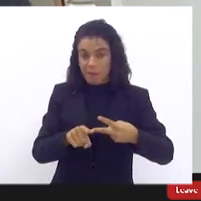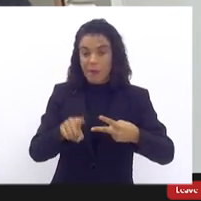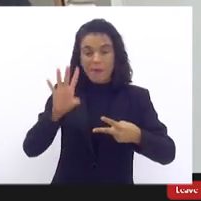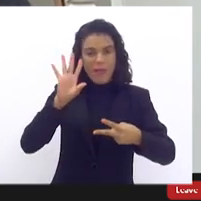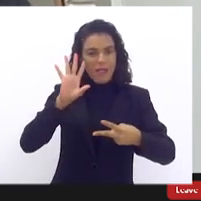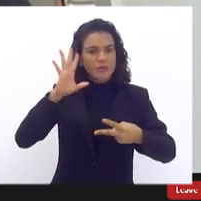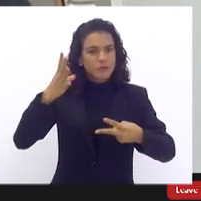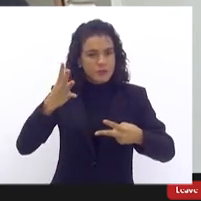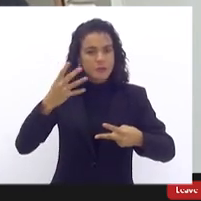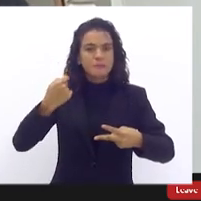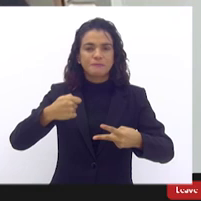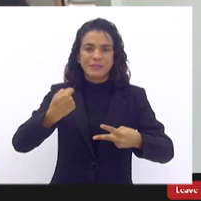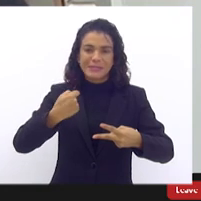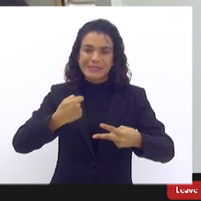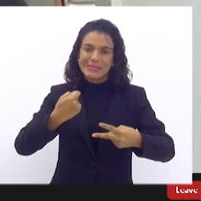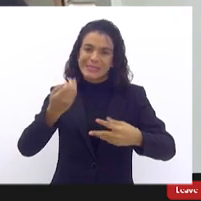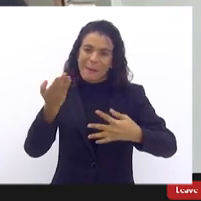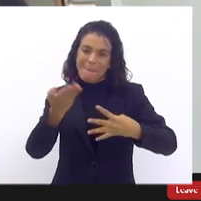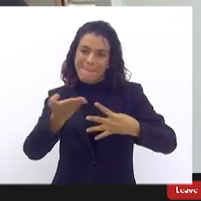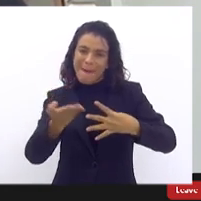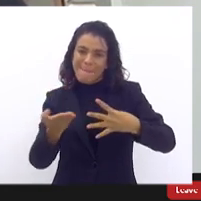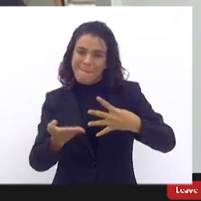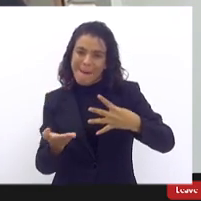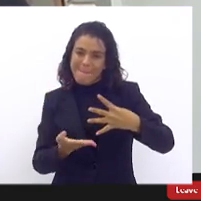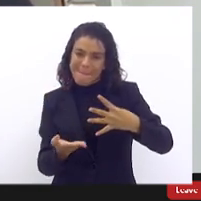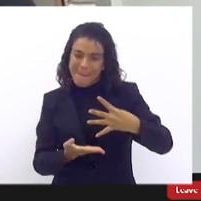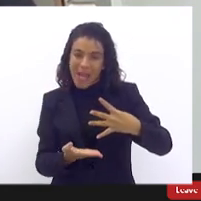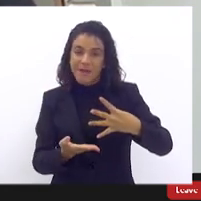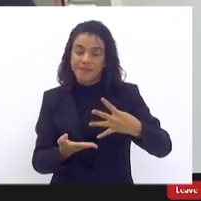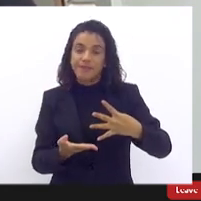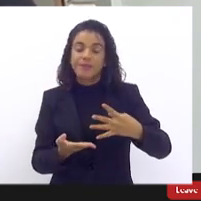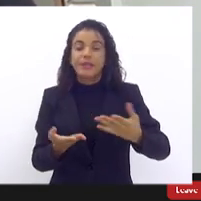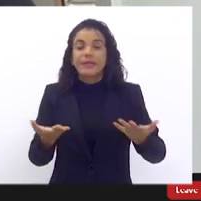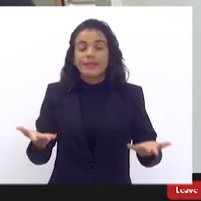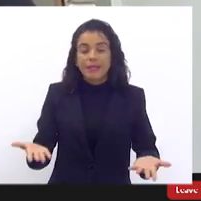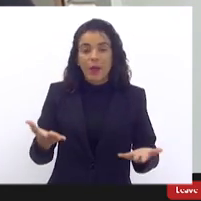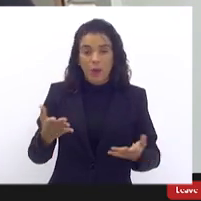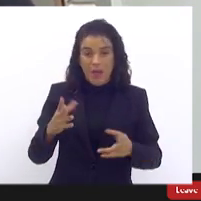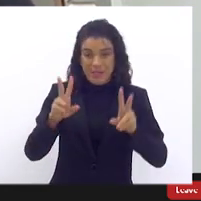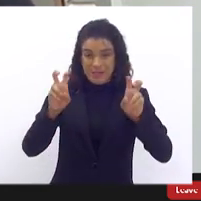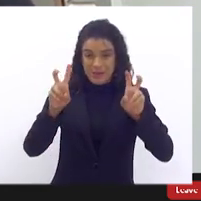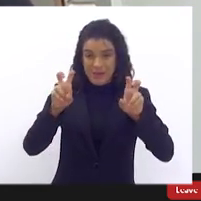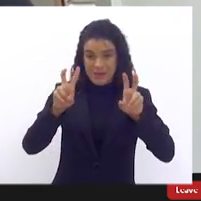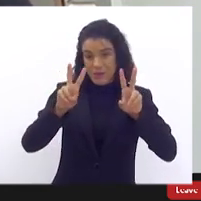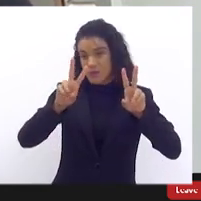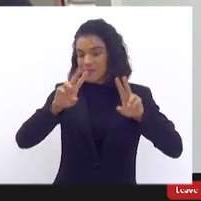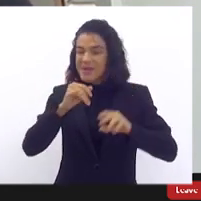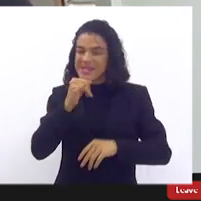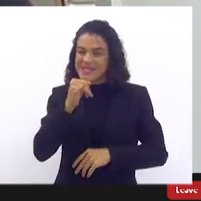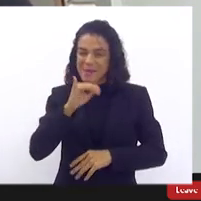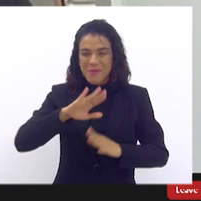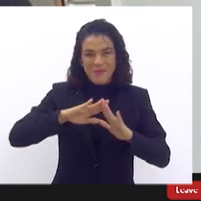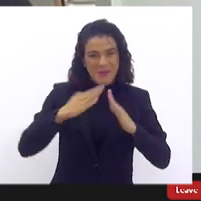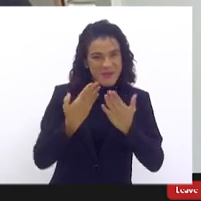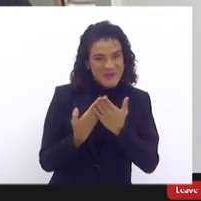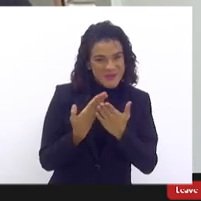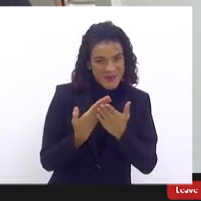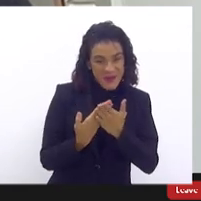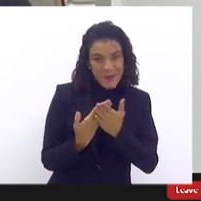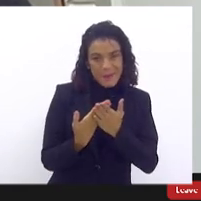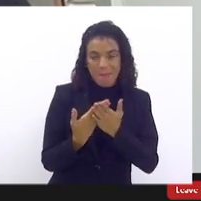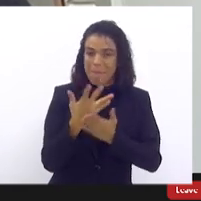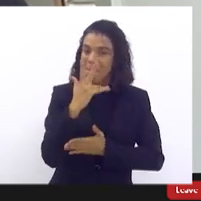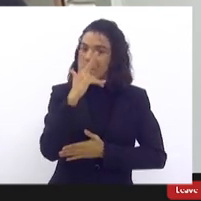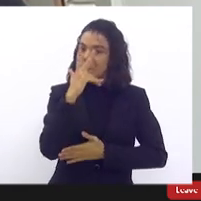vão precisar ser multifacetadas, né? Então, essa questão colocada sobre a escola, por exemplo, me